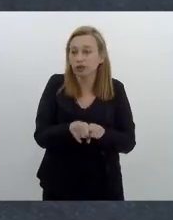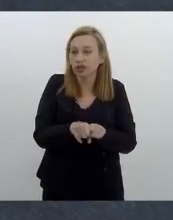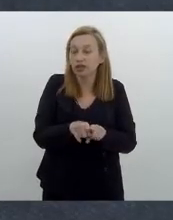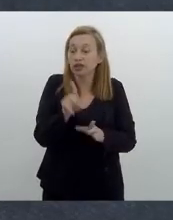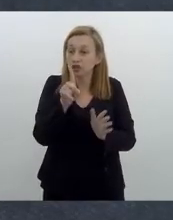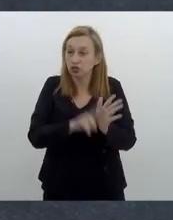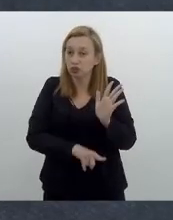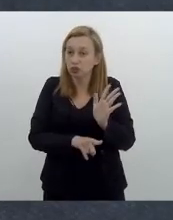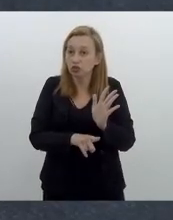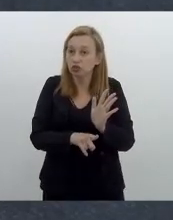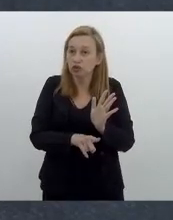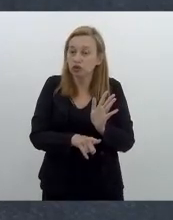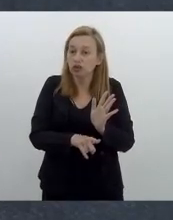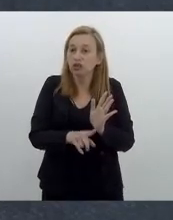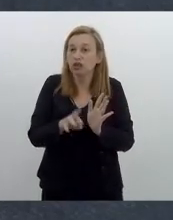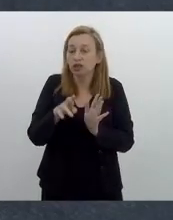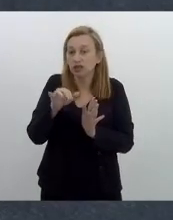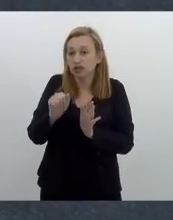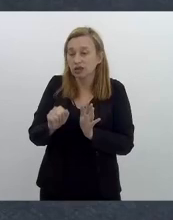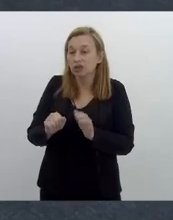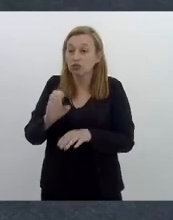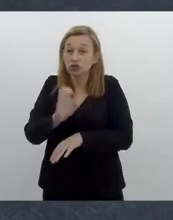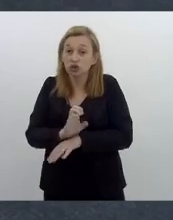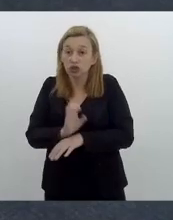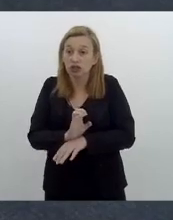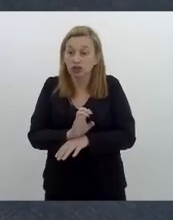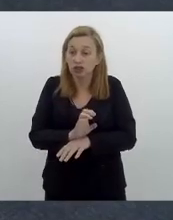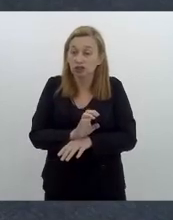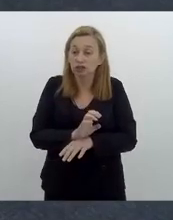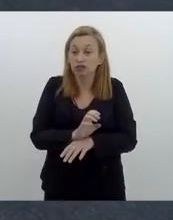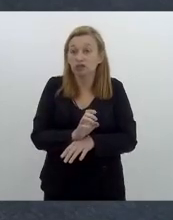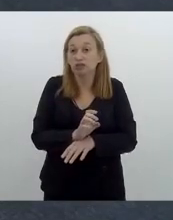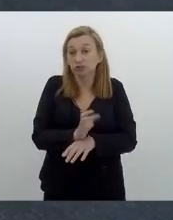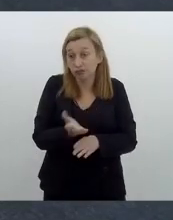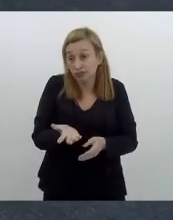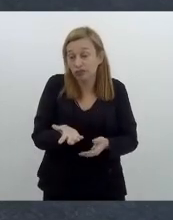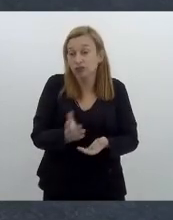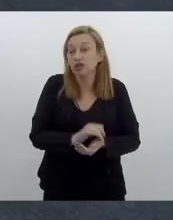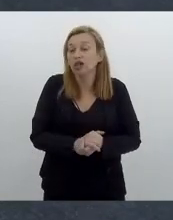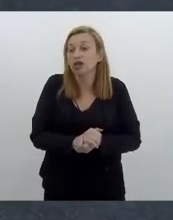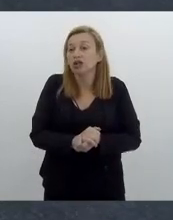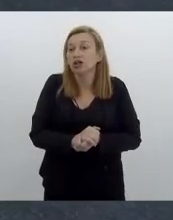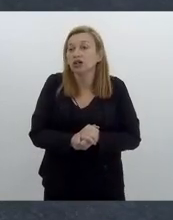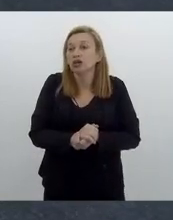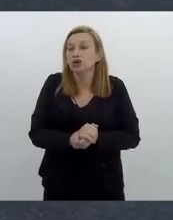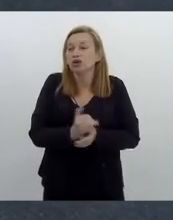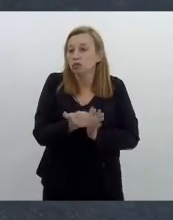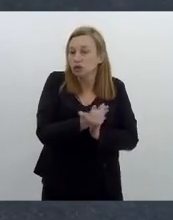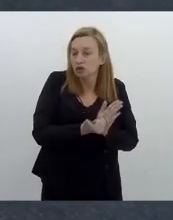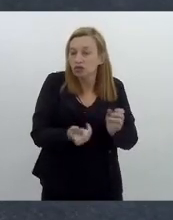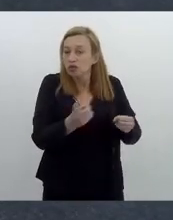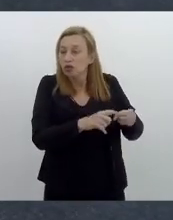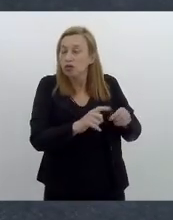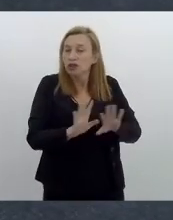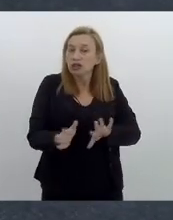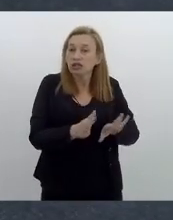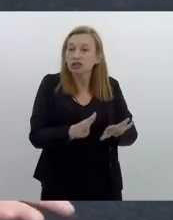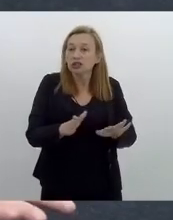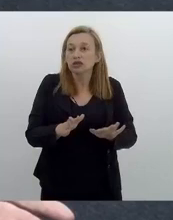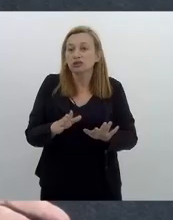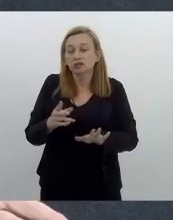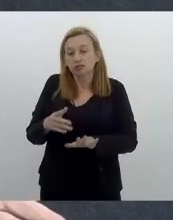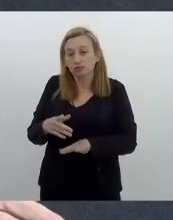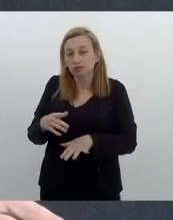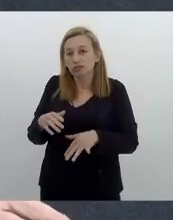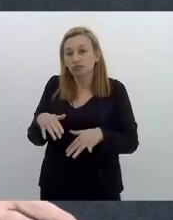diminuindo Receita do estado Porque o imposto de renda A volta Então Eu estou colocando Por causa da dubidade